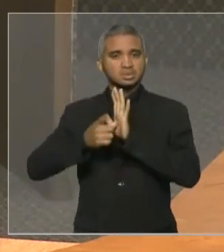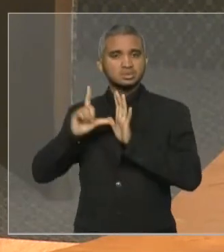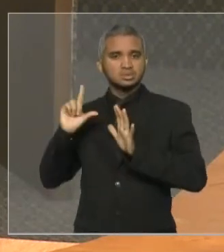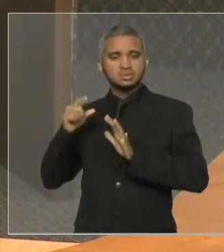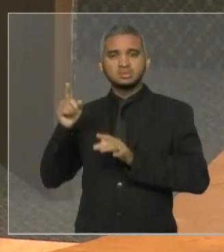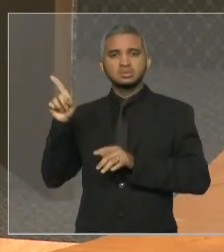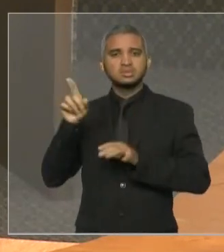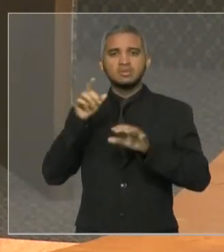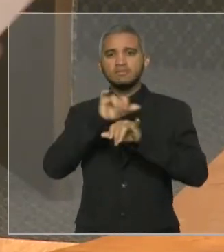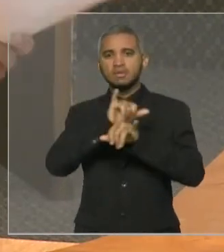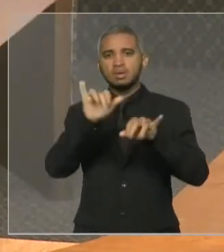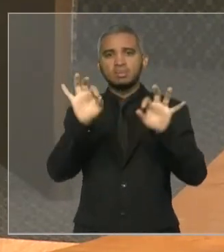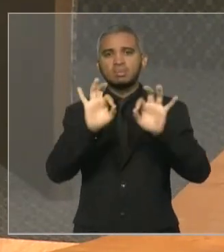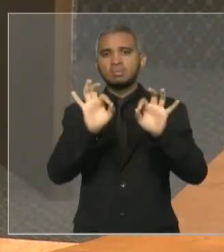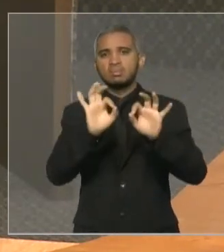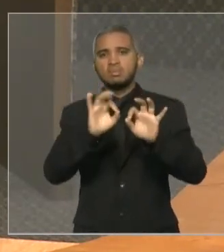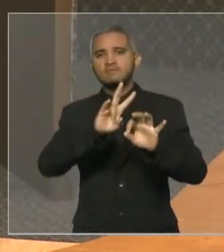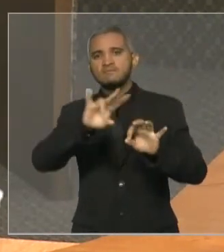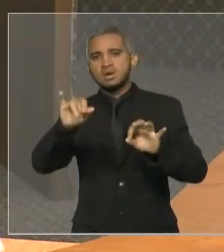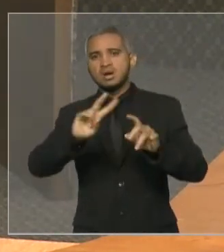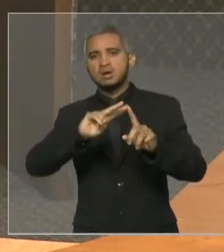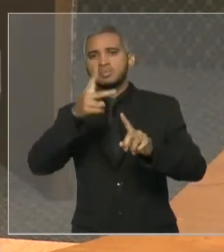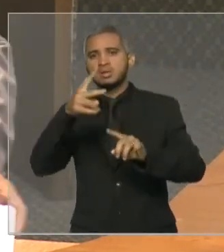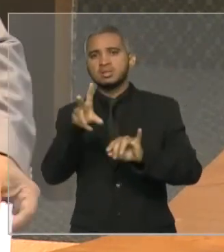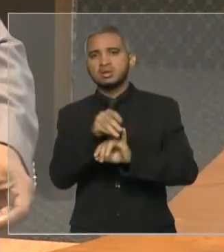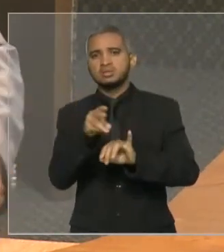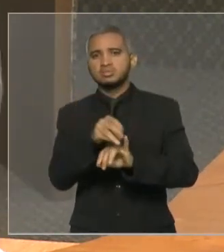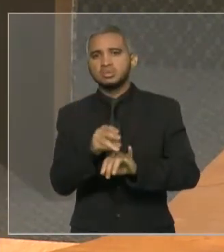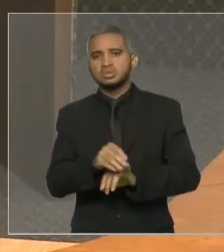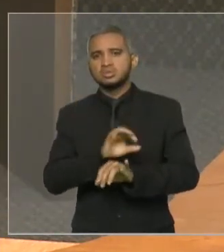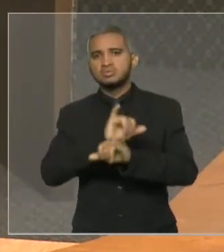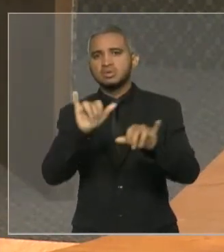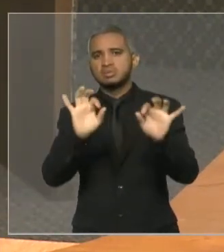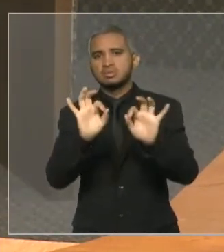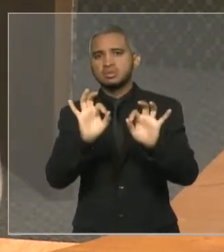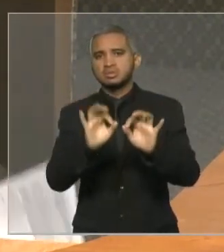e que iria agora tirar dos mais pobres para dar para os mais ricos? É o que tinha para o momento, senhor presidente.